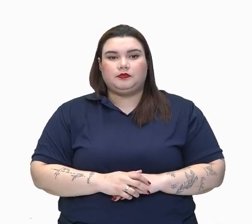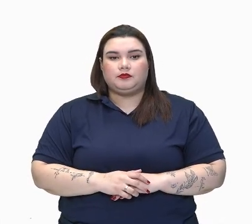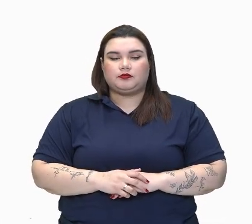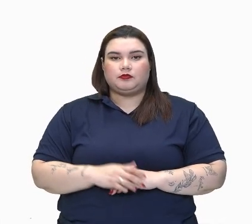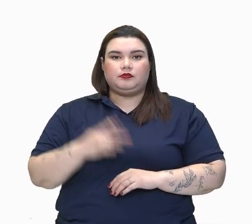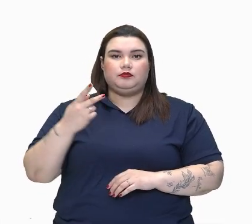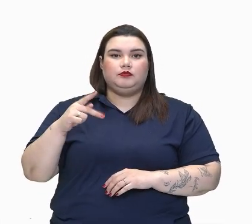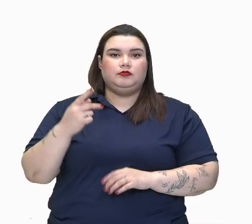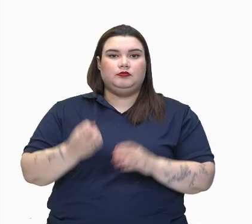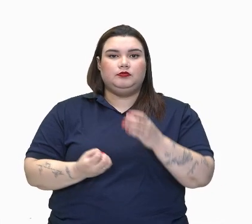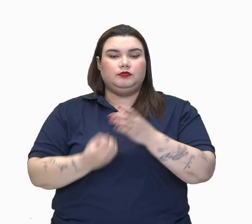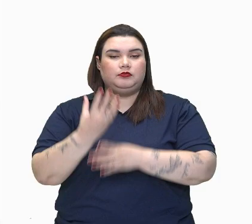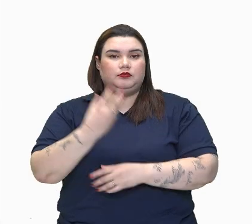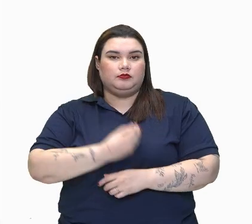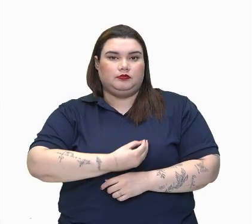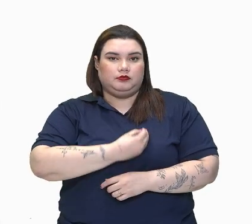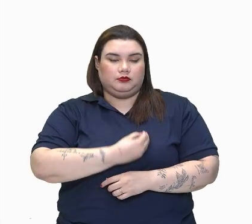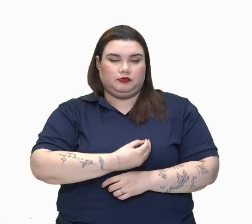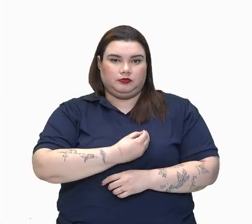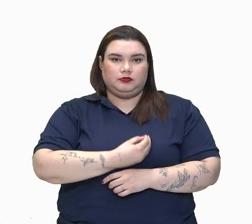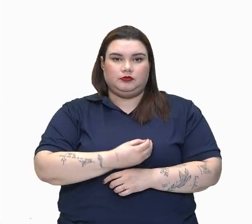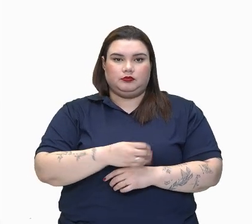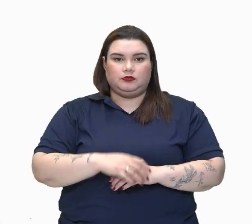o sustento da vida, segundo os